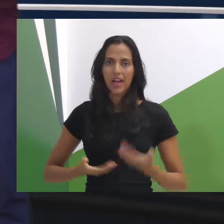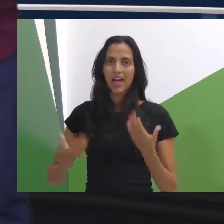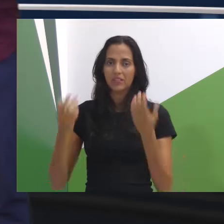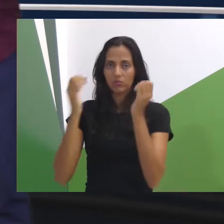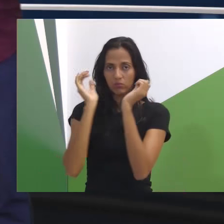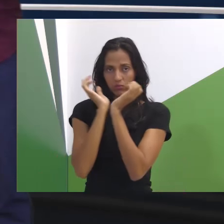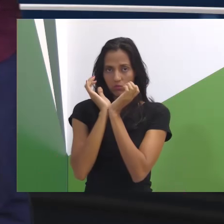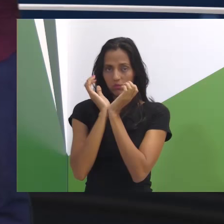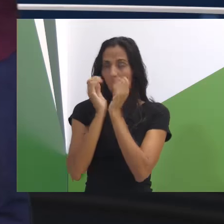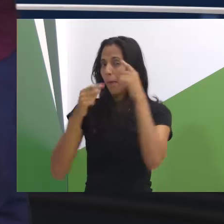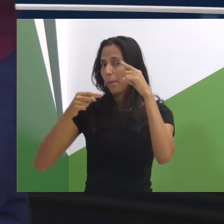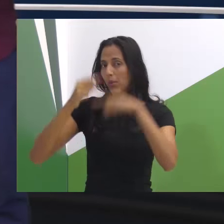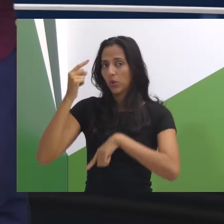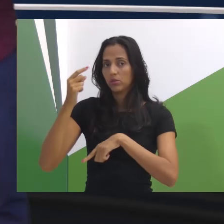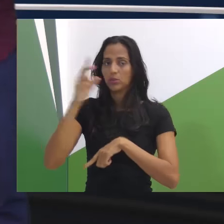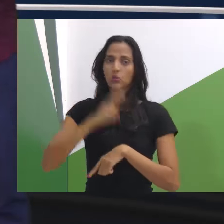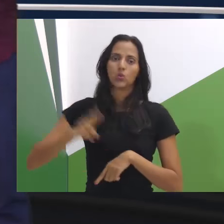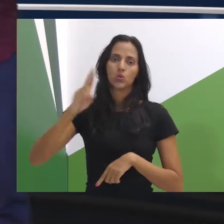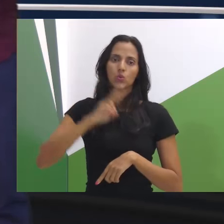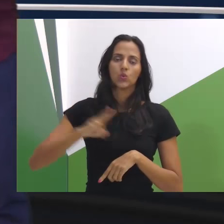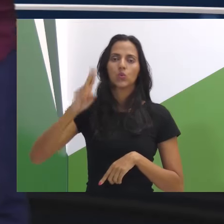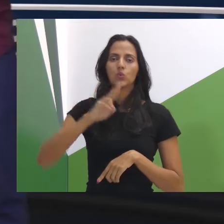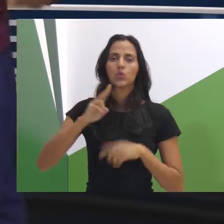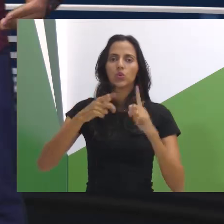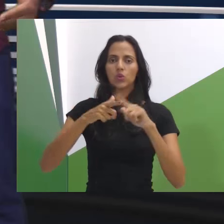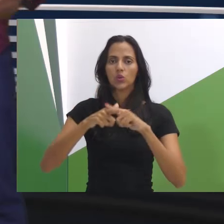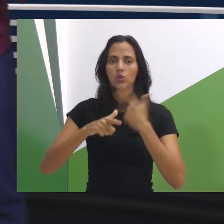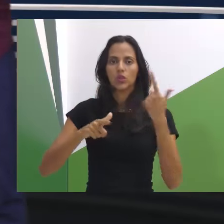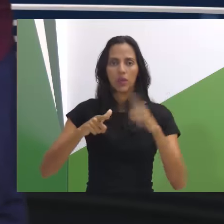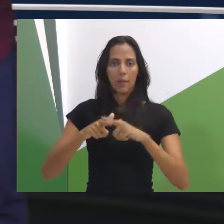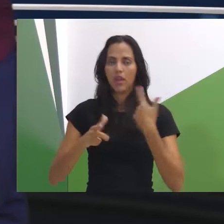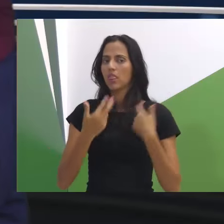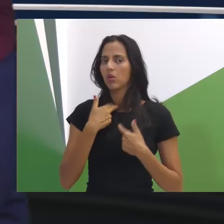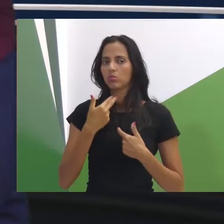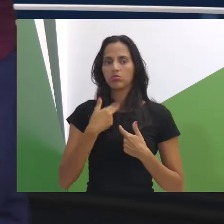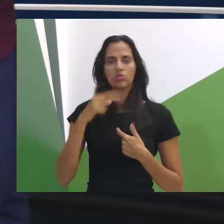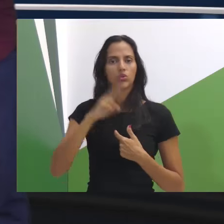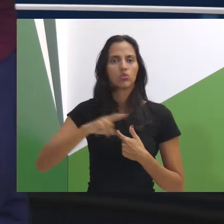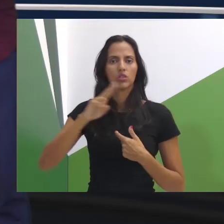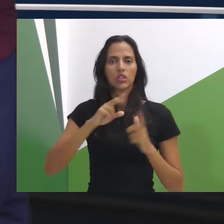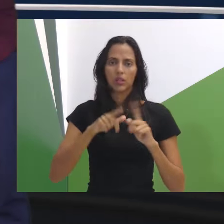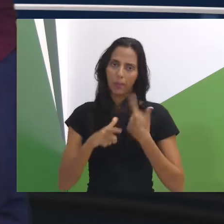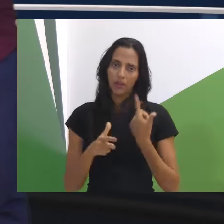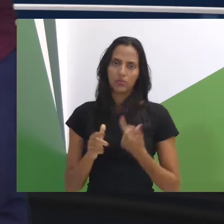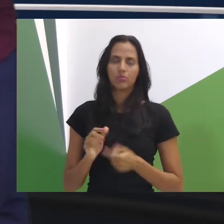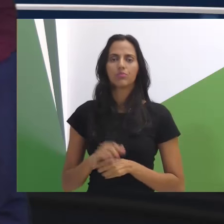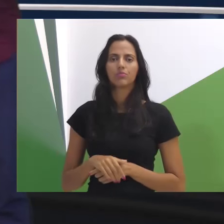proibido tratar da questão do uso de sapatos. Então, vamos seguindo.